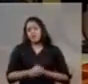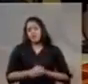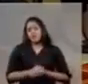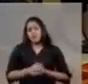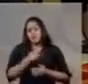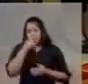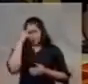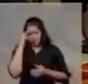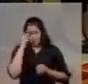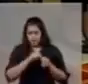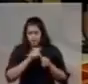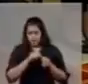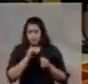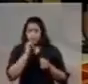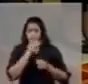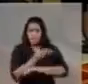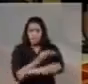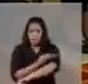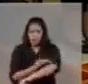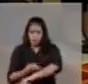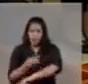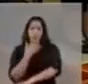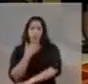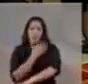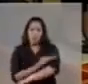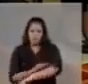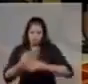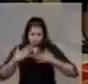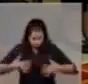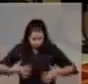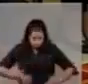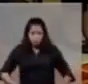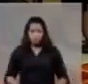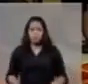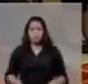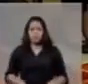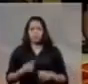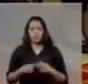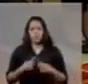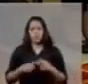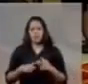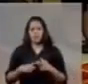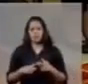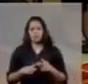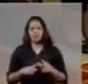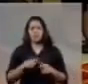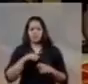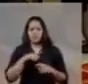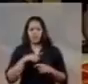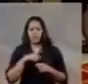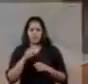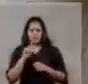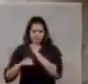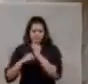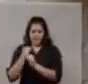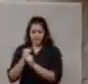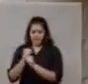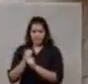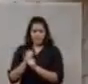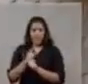os praticantes vestissem branco, e porque é uma imagem que está disponível na internet,